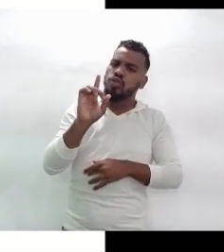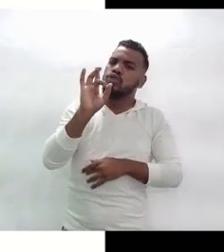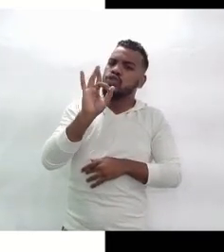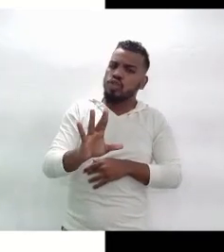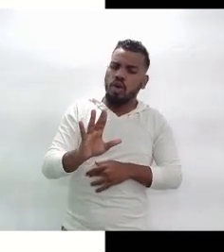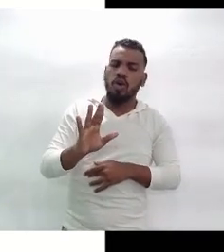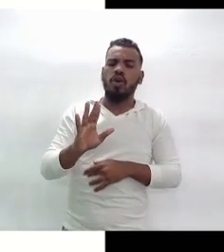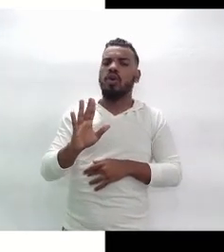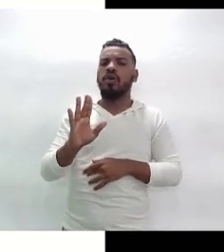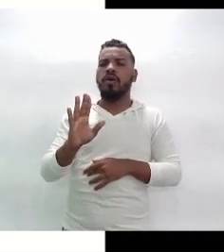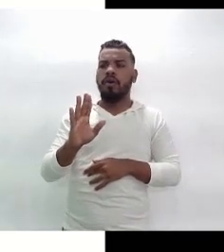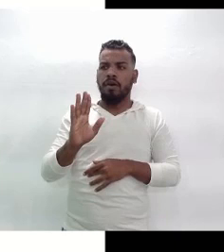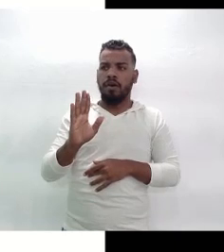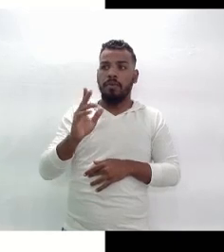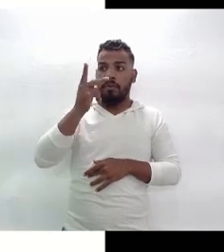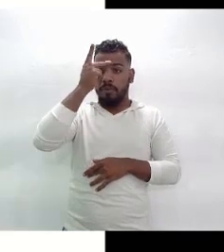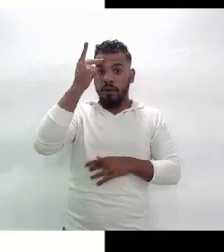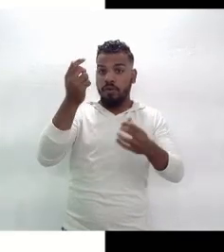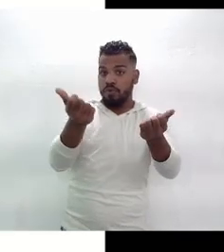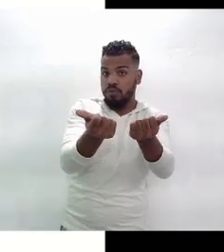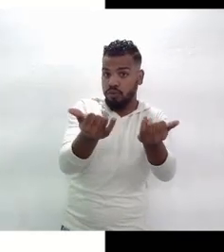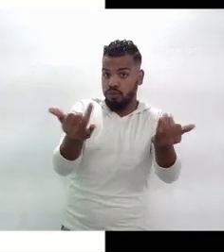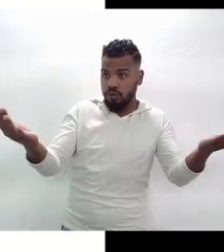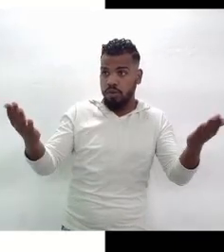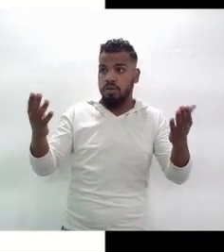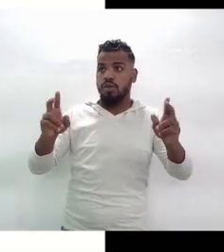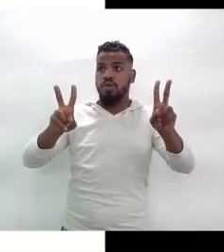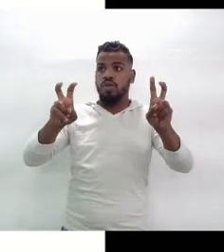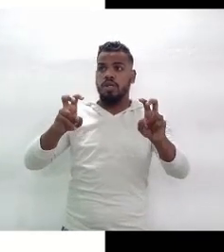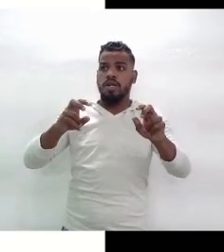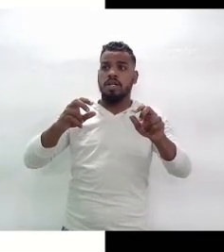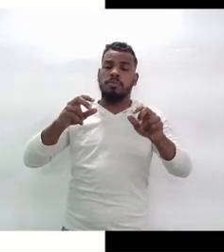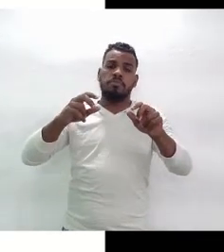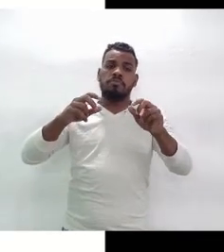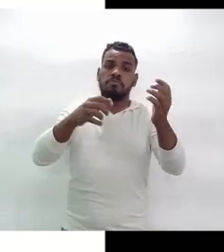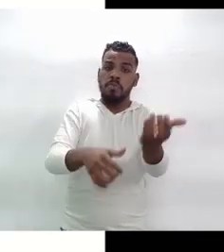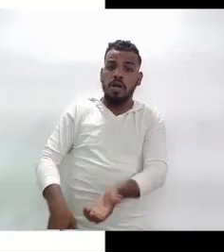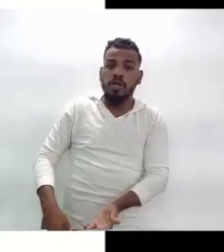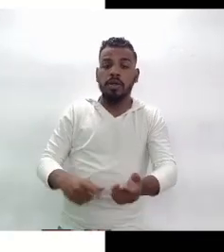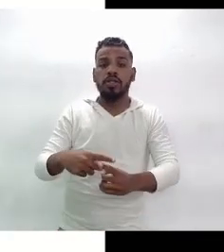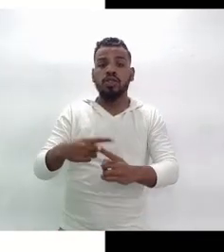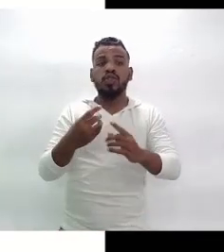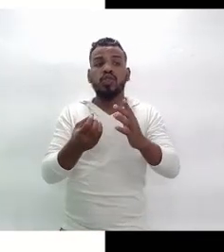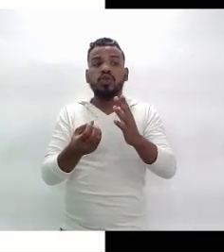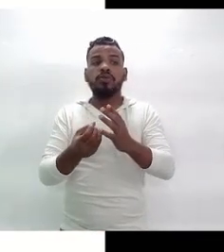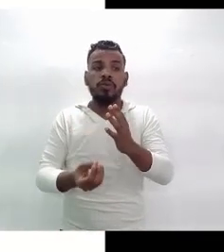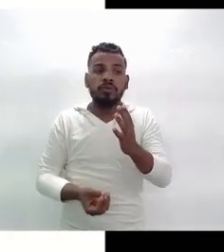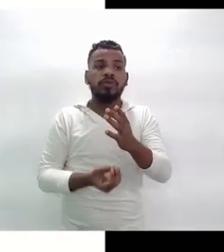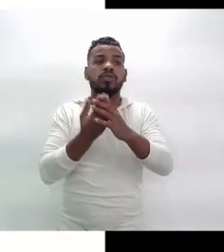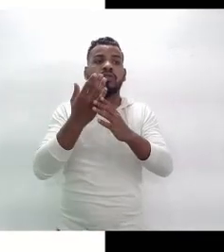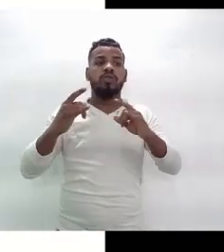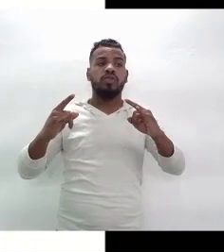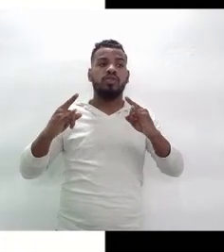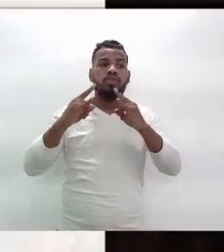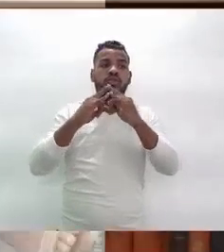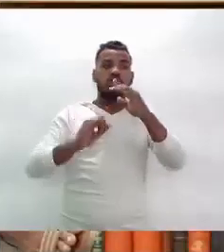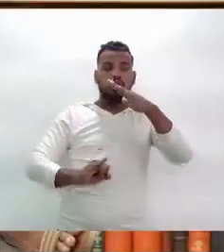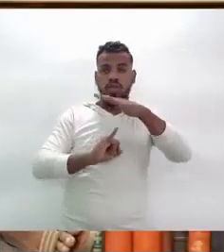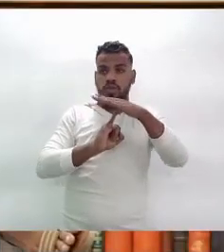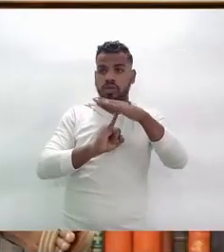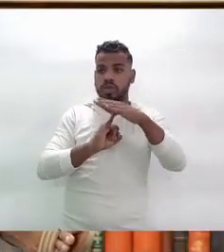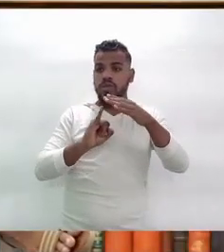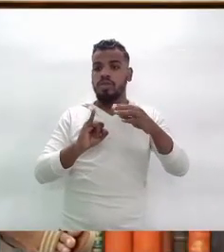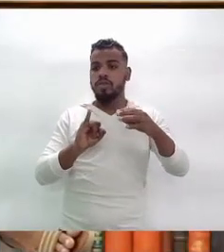assim que, por mais que muitas pessoas tragam definições de maracatu, mas ele vem surgindo a partir de instituições, né? Da instituição